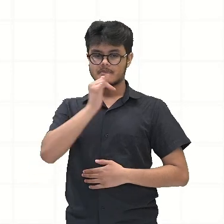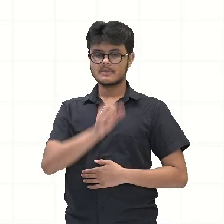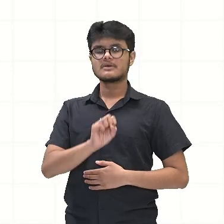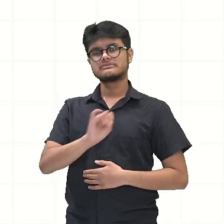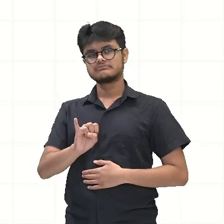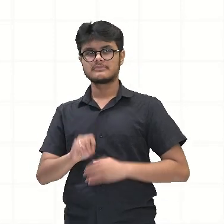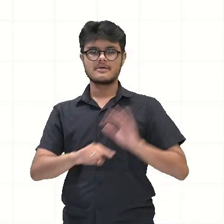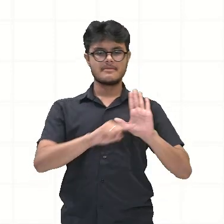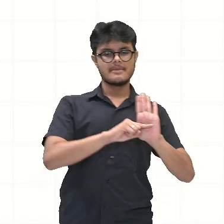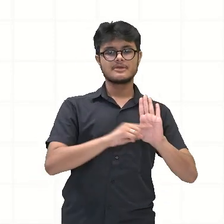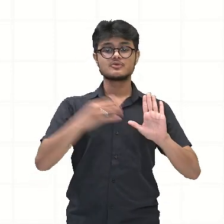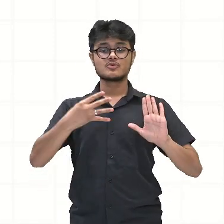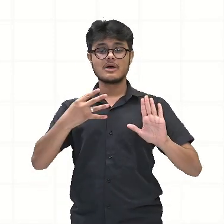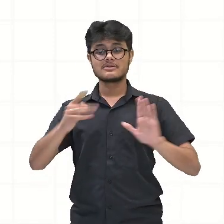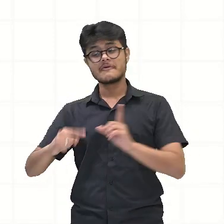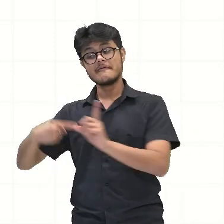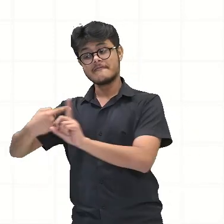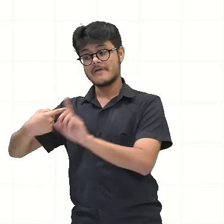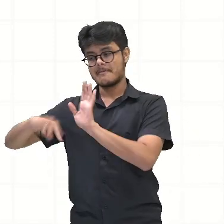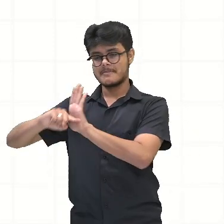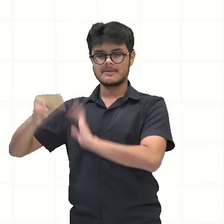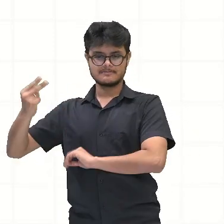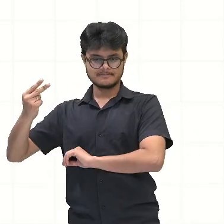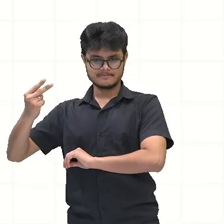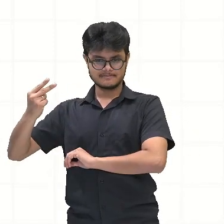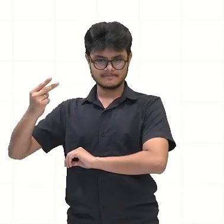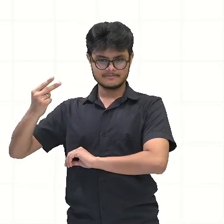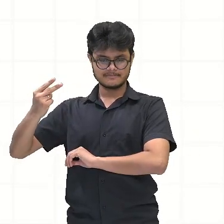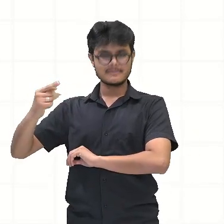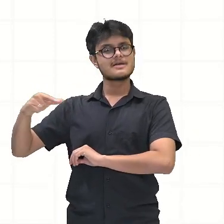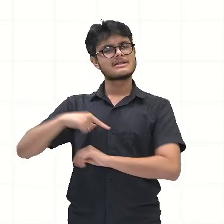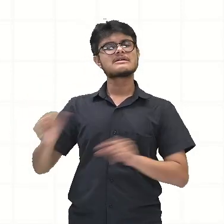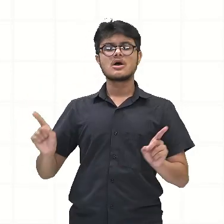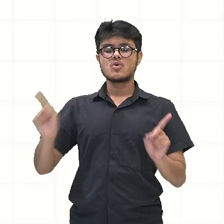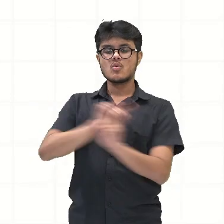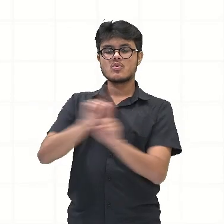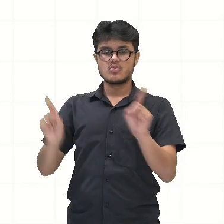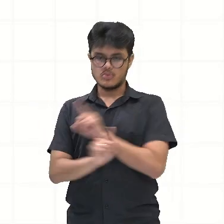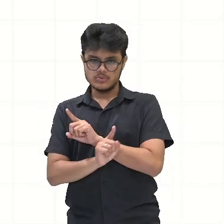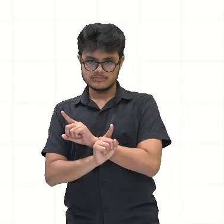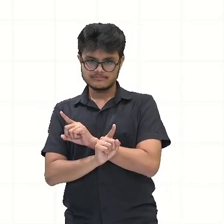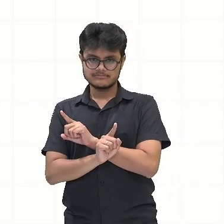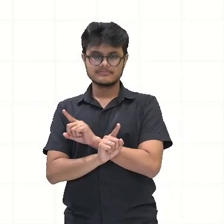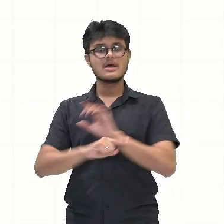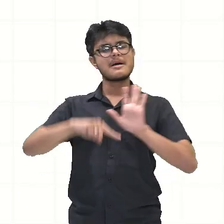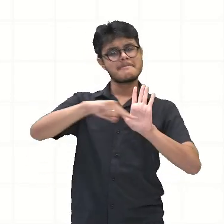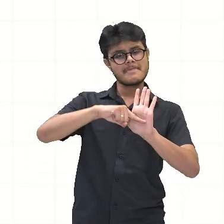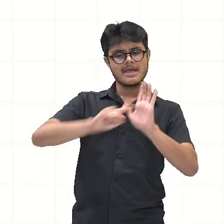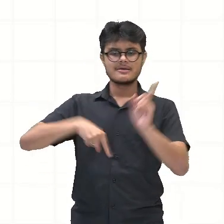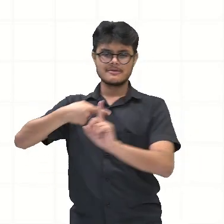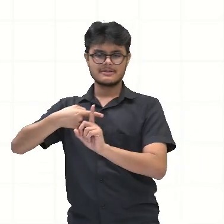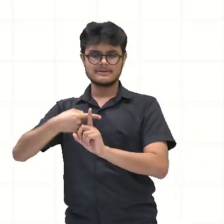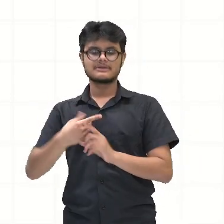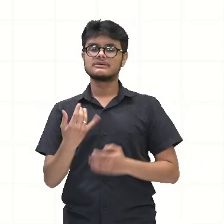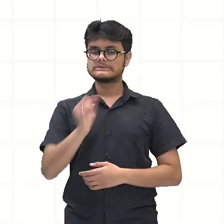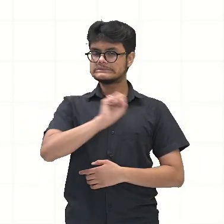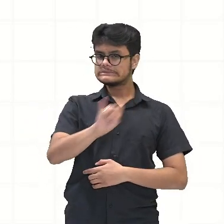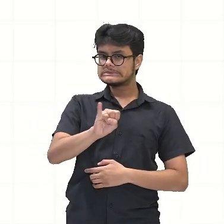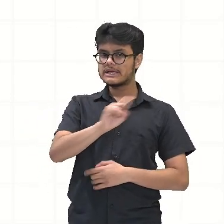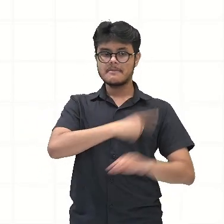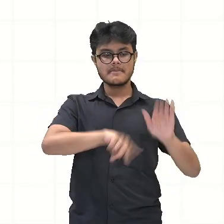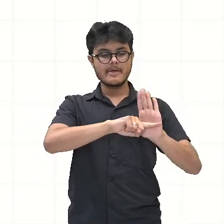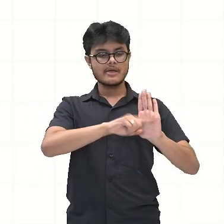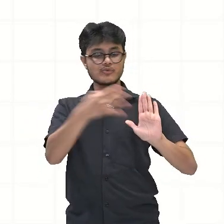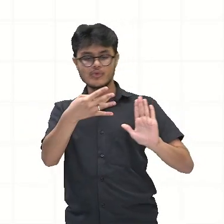4 vezes menos 2. Novamente, lembra lá do joguinho de sinal da multiplicação. Menos 4 vezes menos